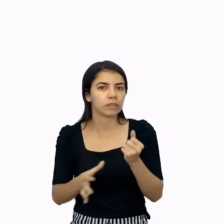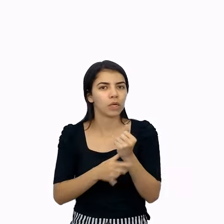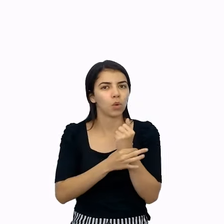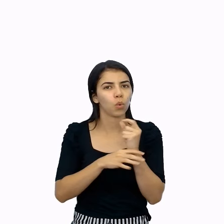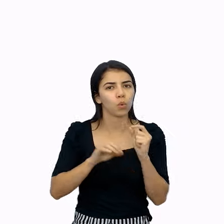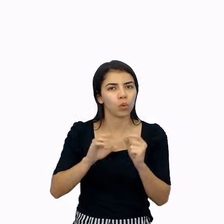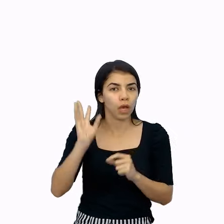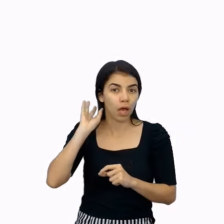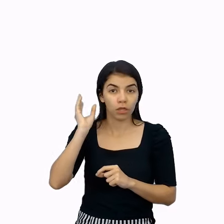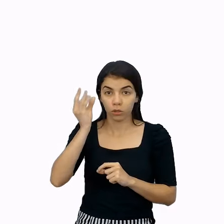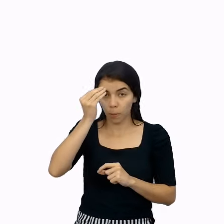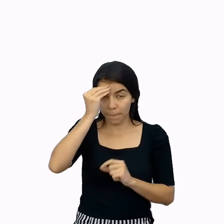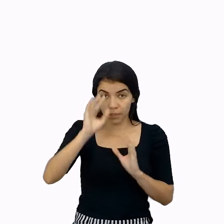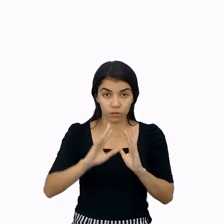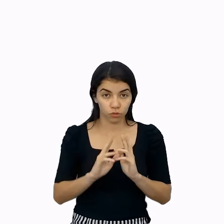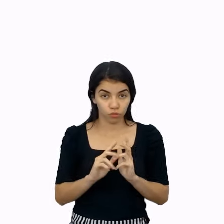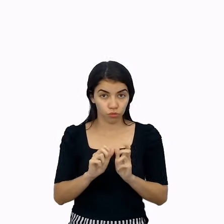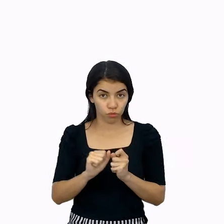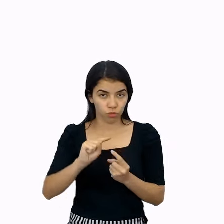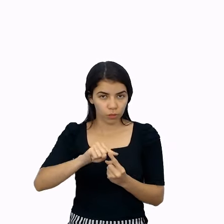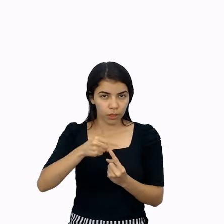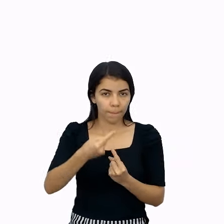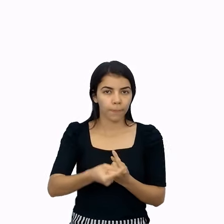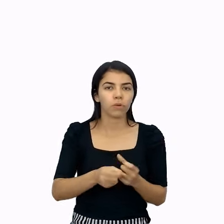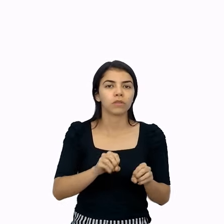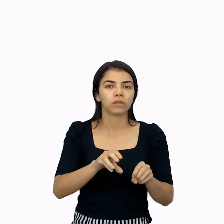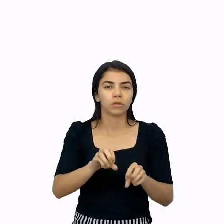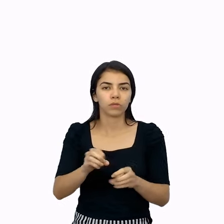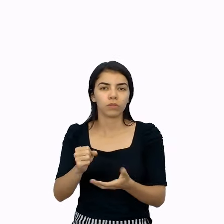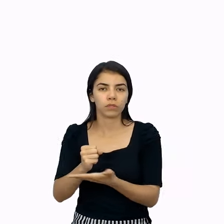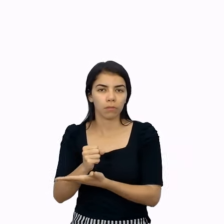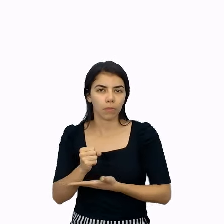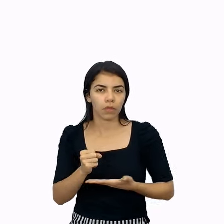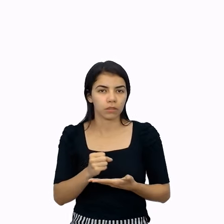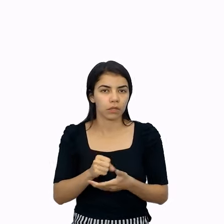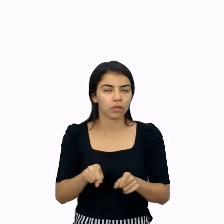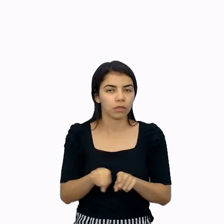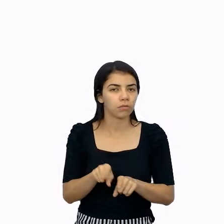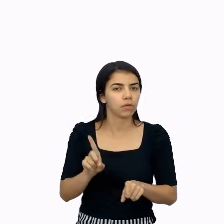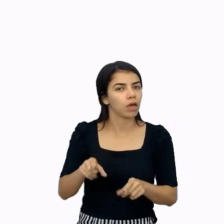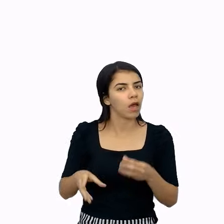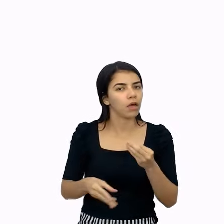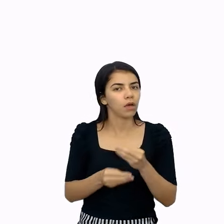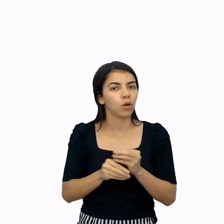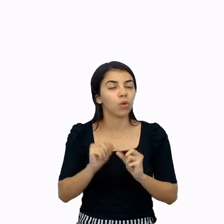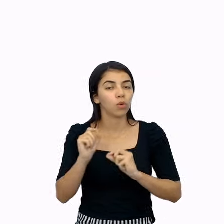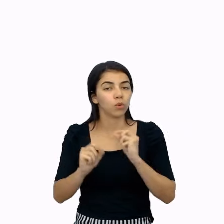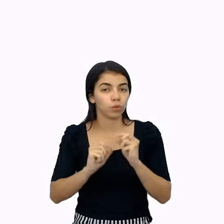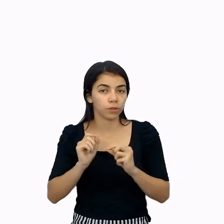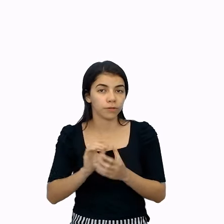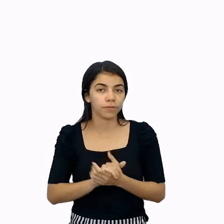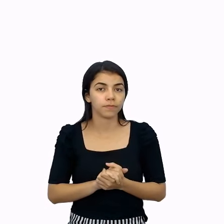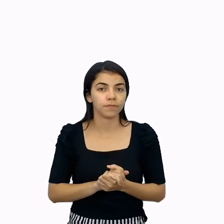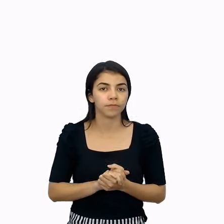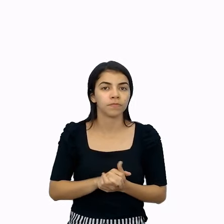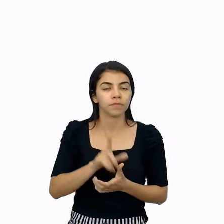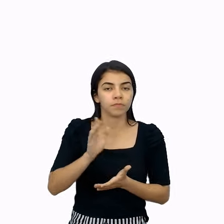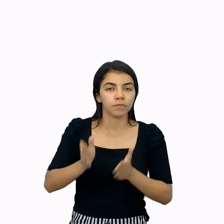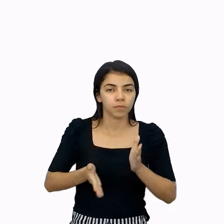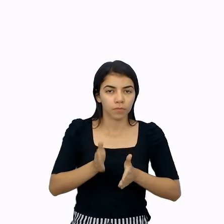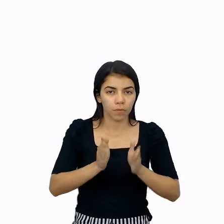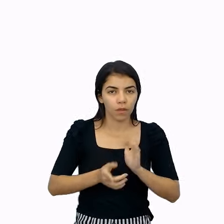as competências gerais ao final da educação básica. integra também e constitui um espaço